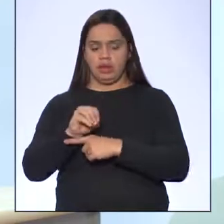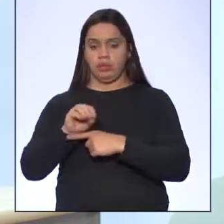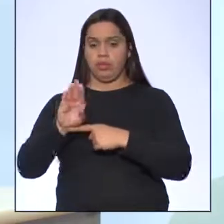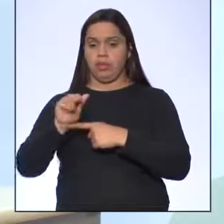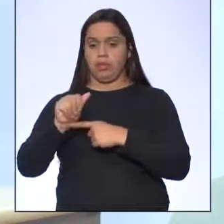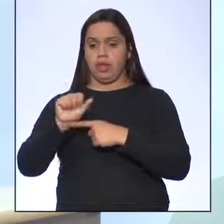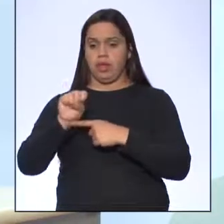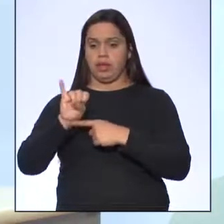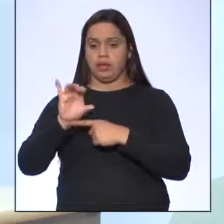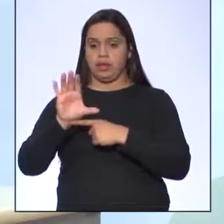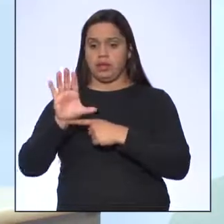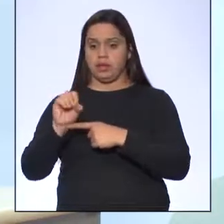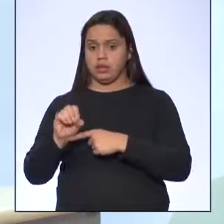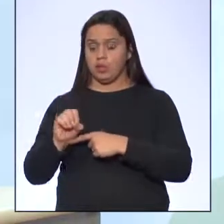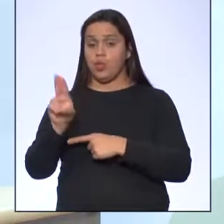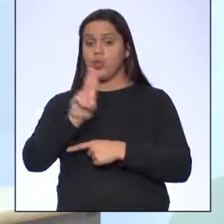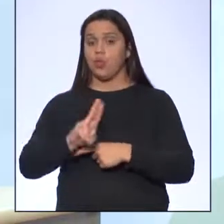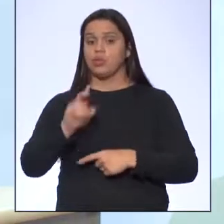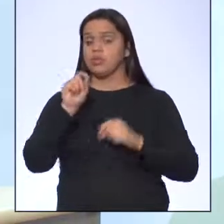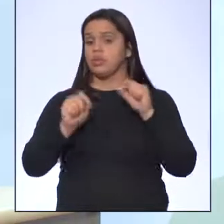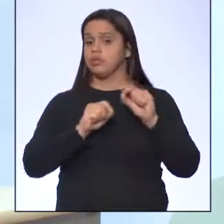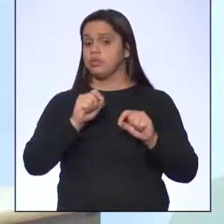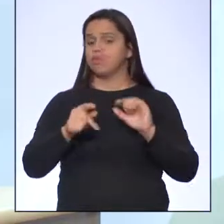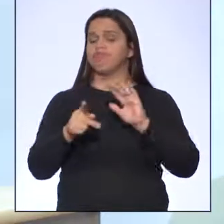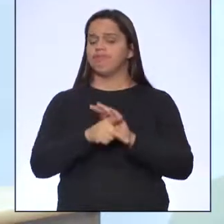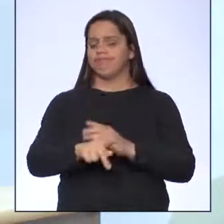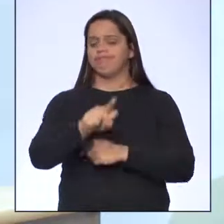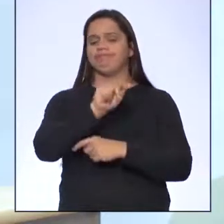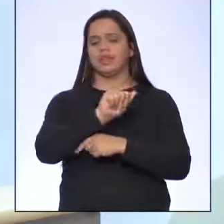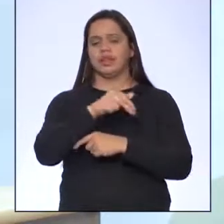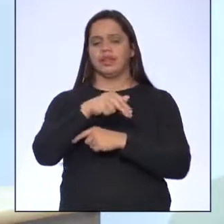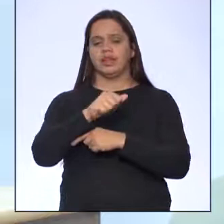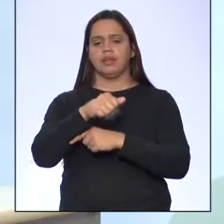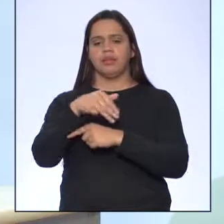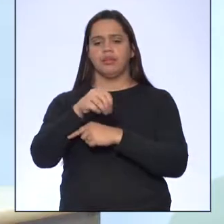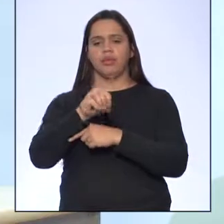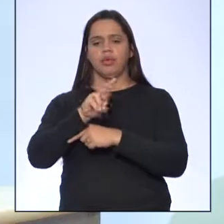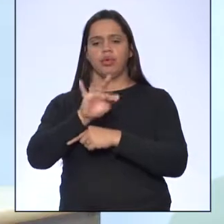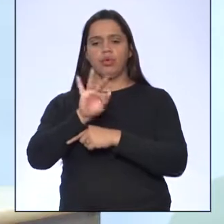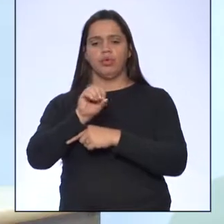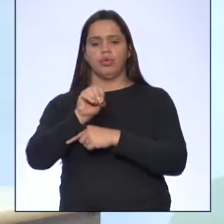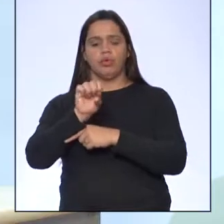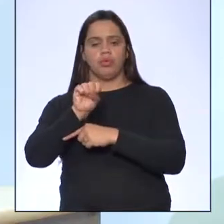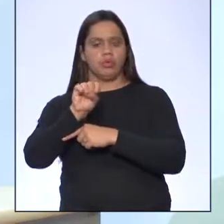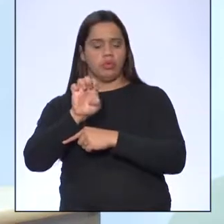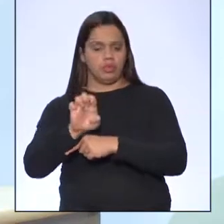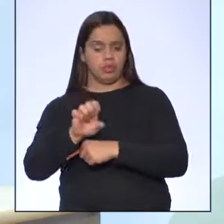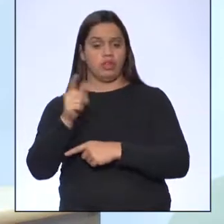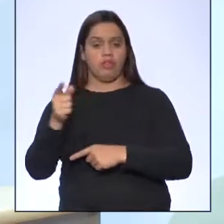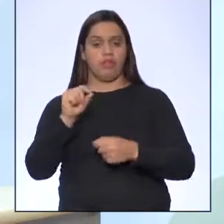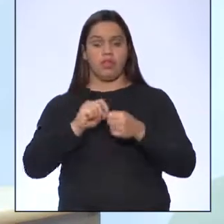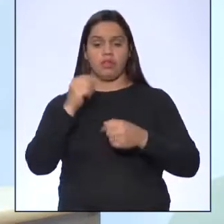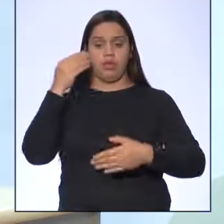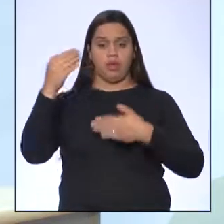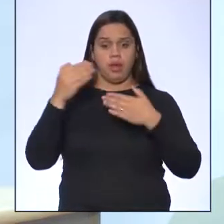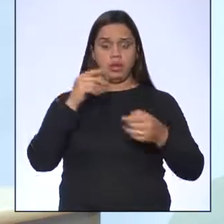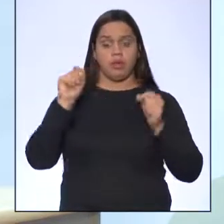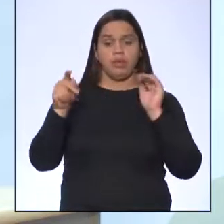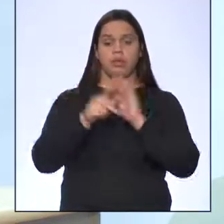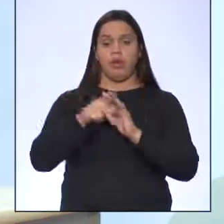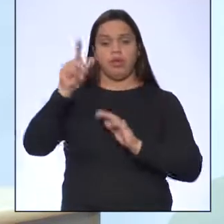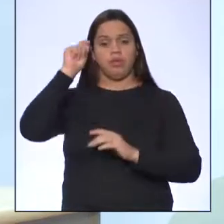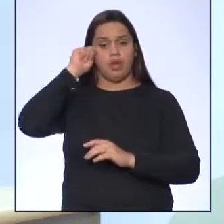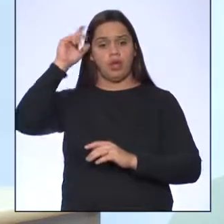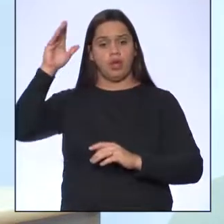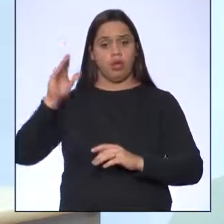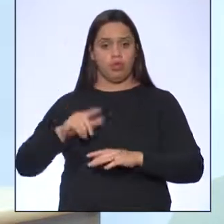anamorfose, né? E a gente vai tentar fazer uma consideração sobre o continente africano. Então,